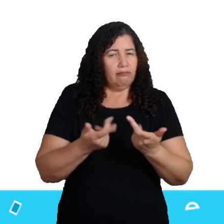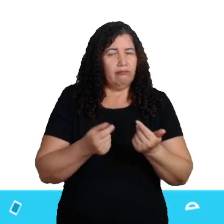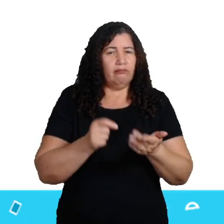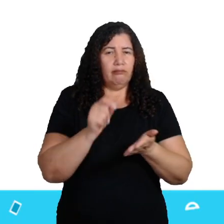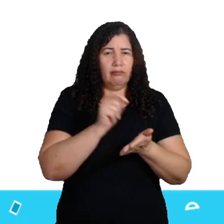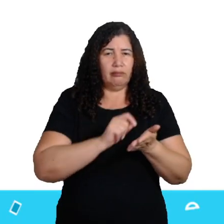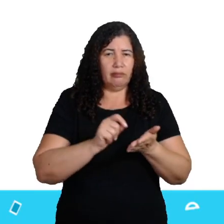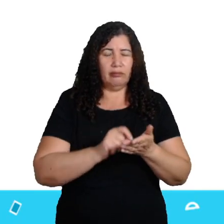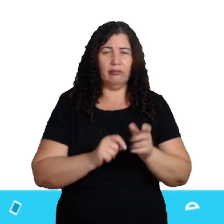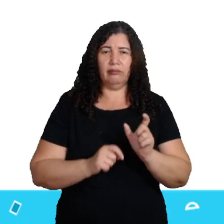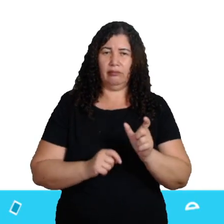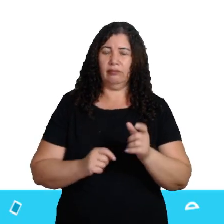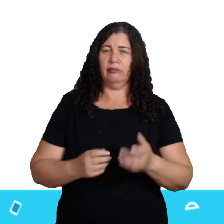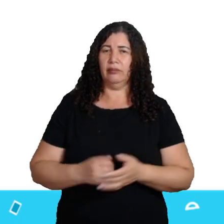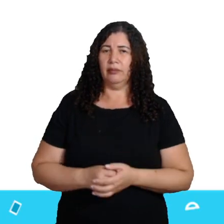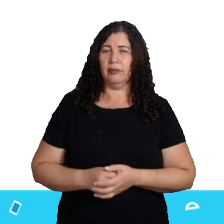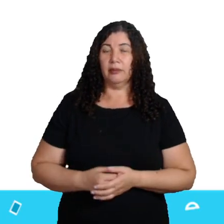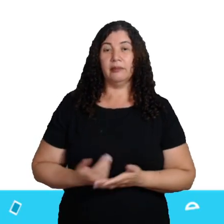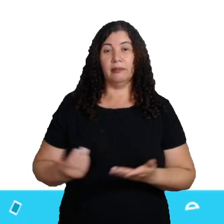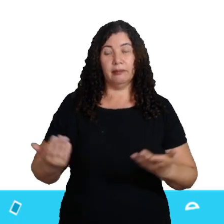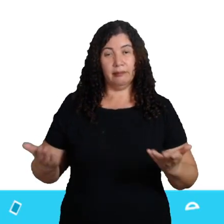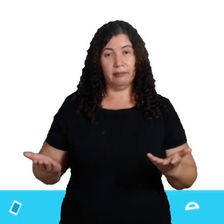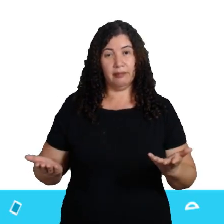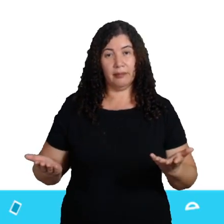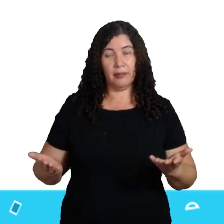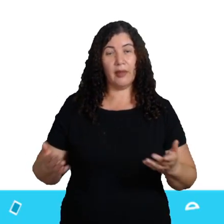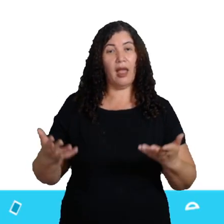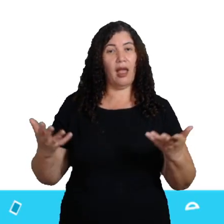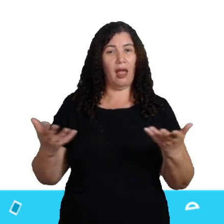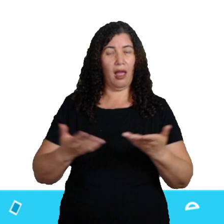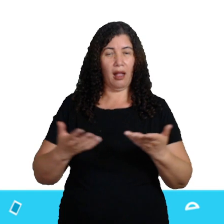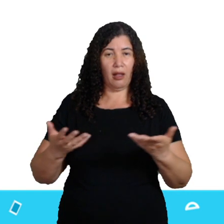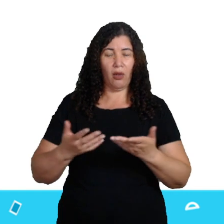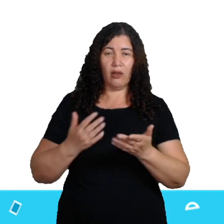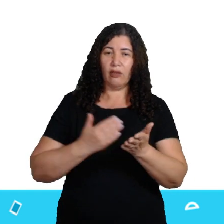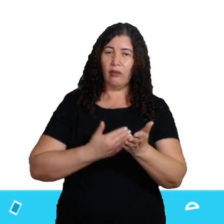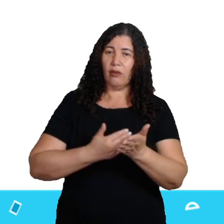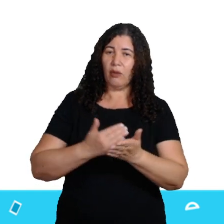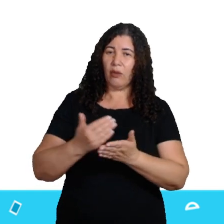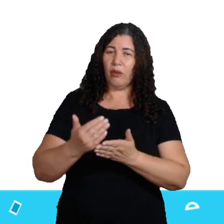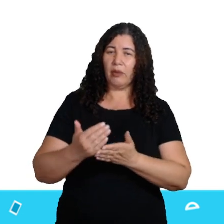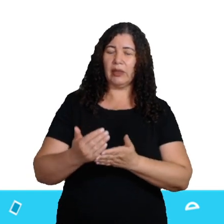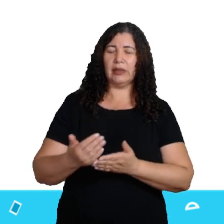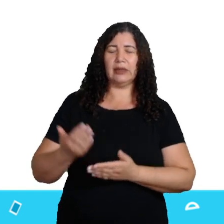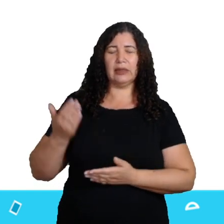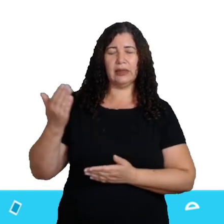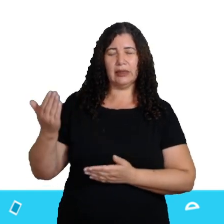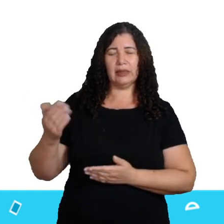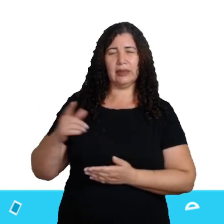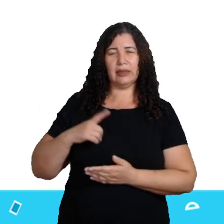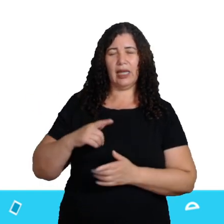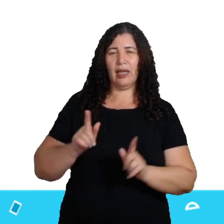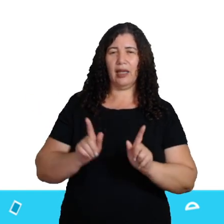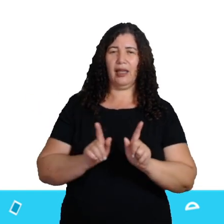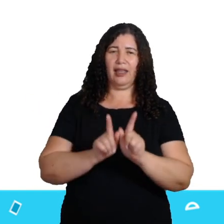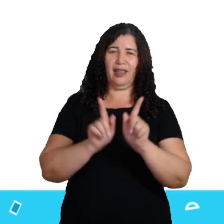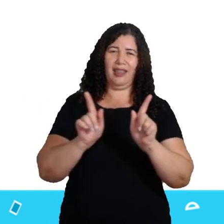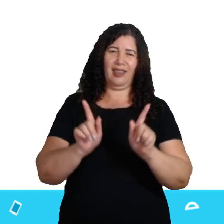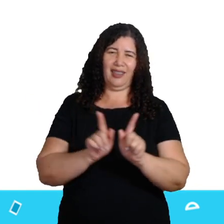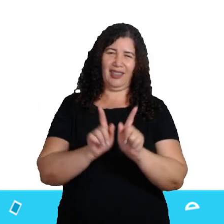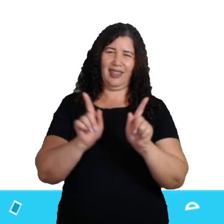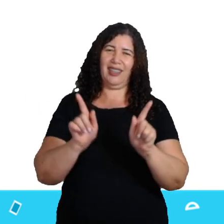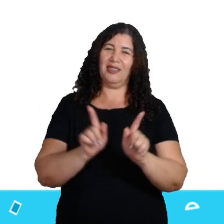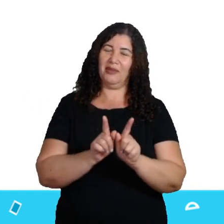Bom, conforme eu prometi para vocês, vamos começar agora a falar um pouquinho sobre gramática.